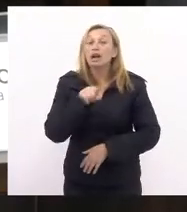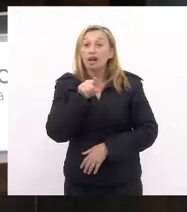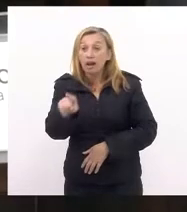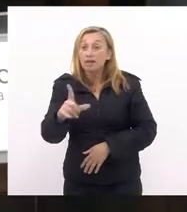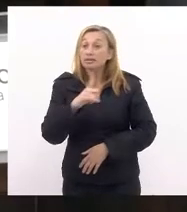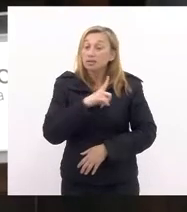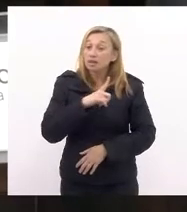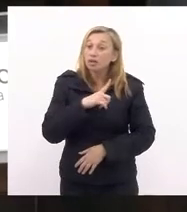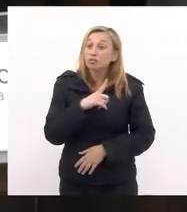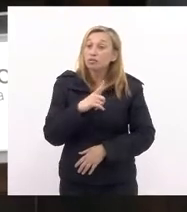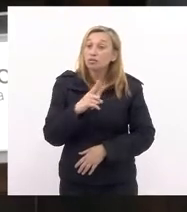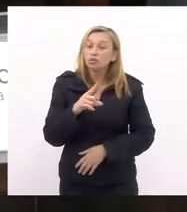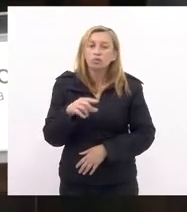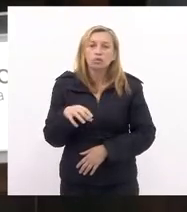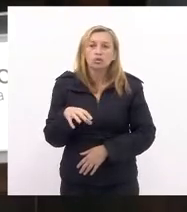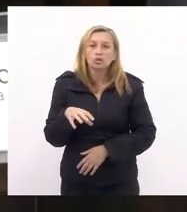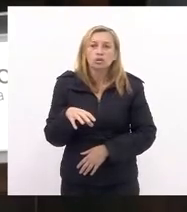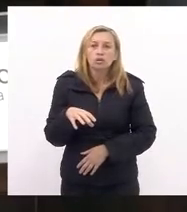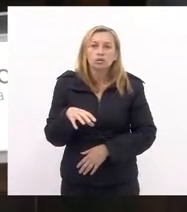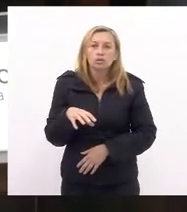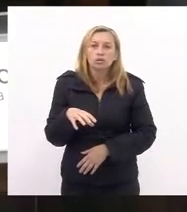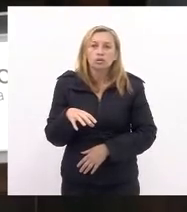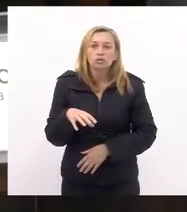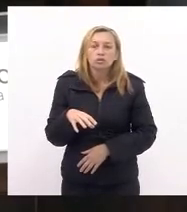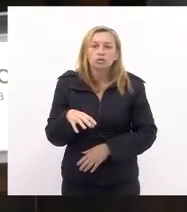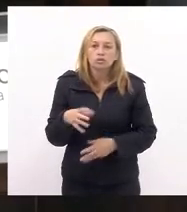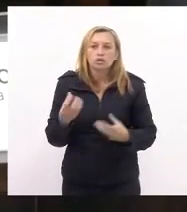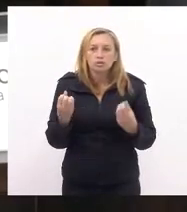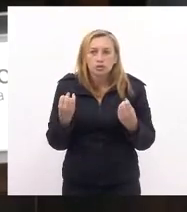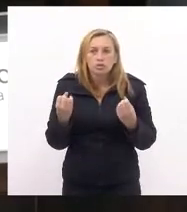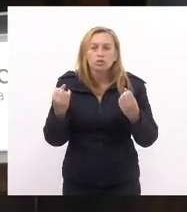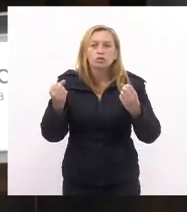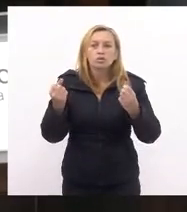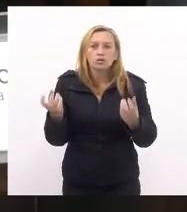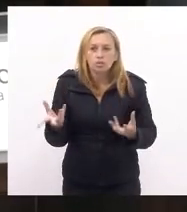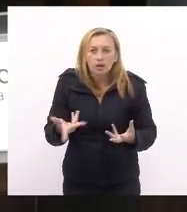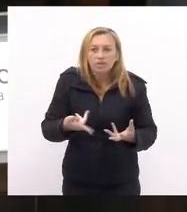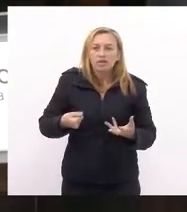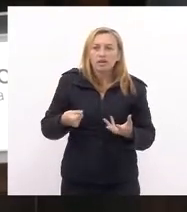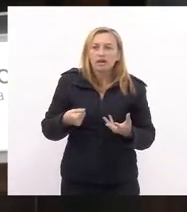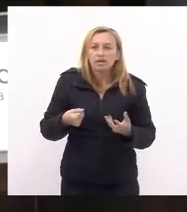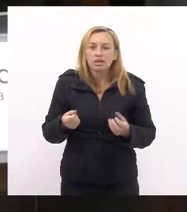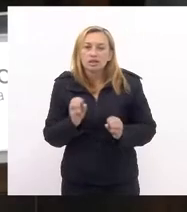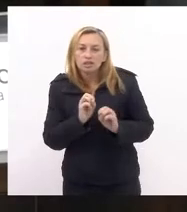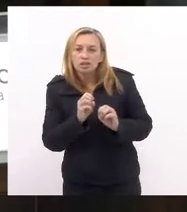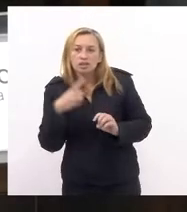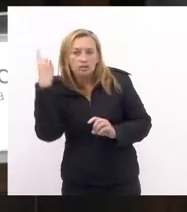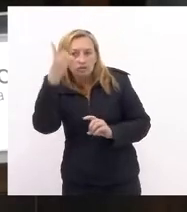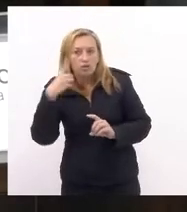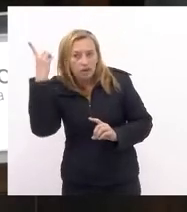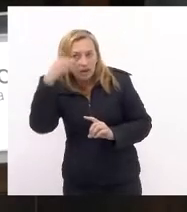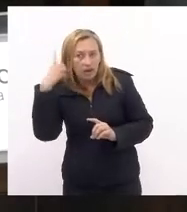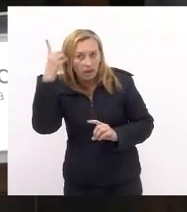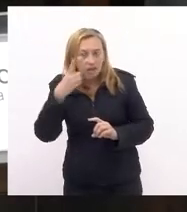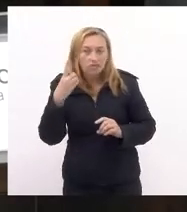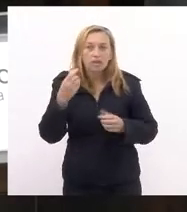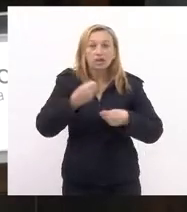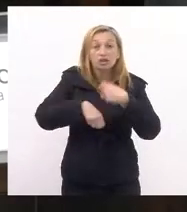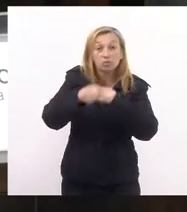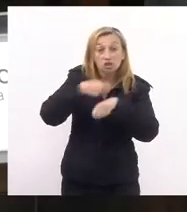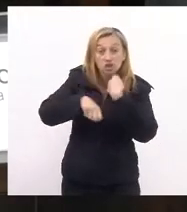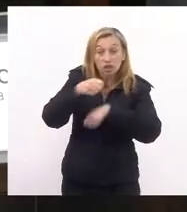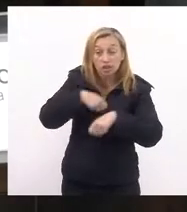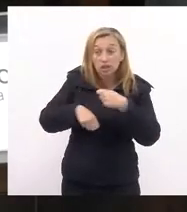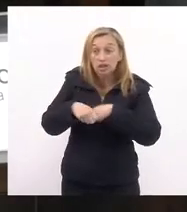temos uma escuta qualificada com um advogado, um assistente social, um psicólogo, um administrativo,